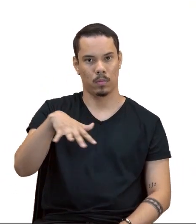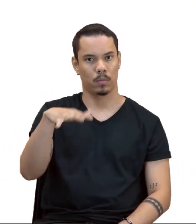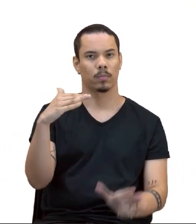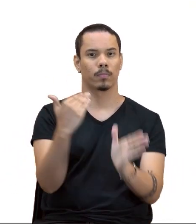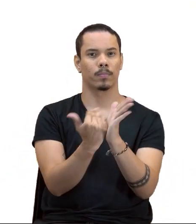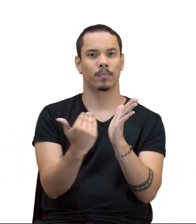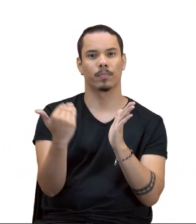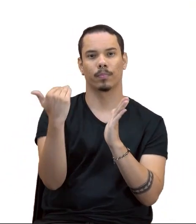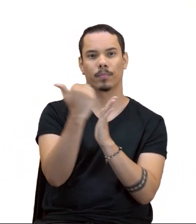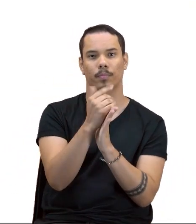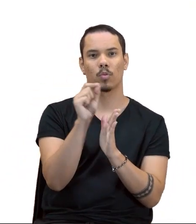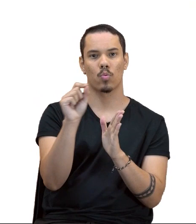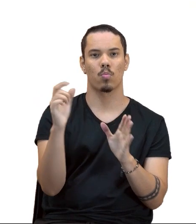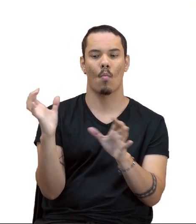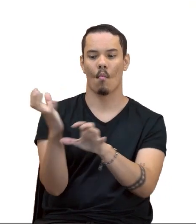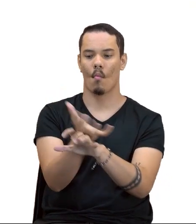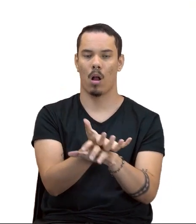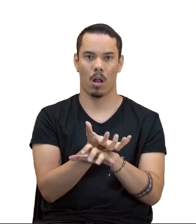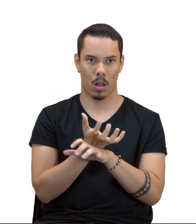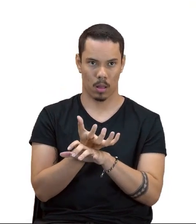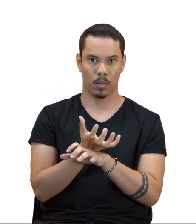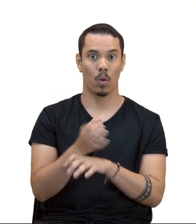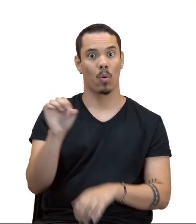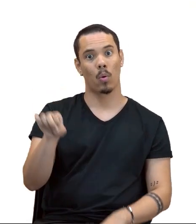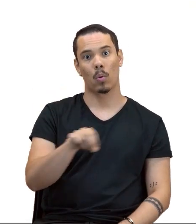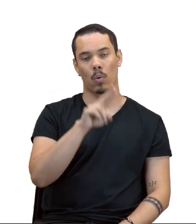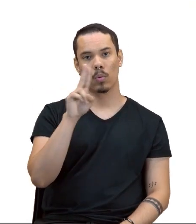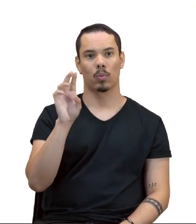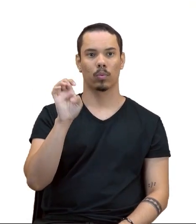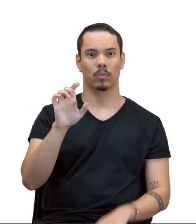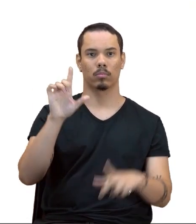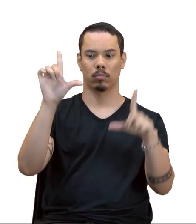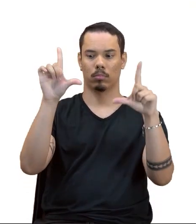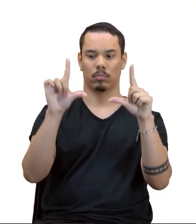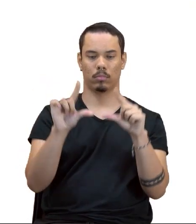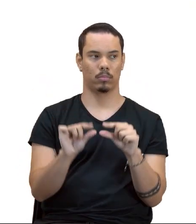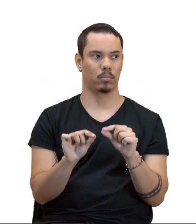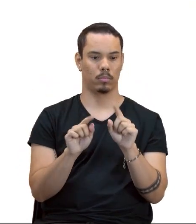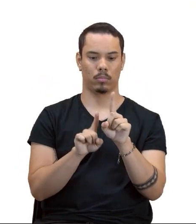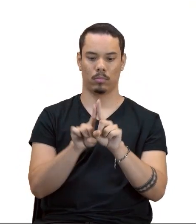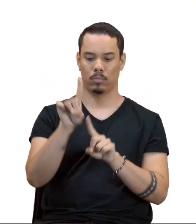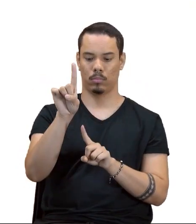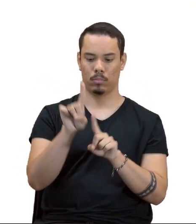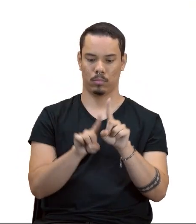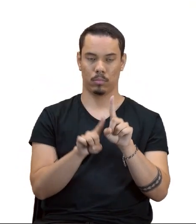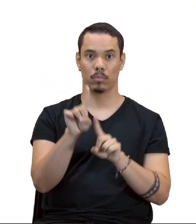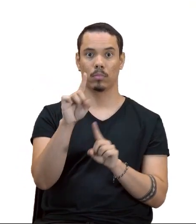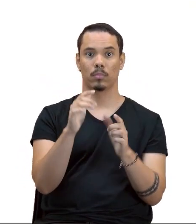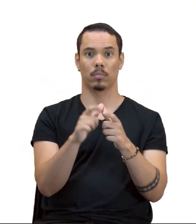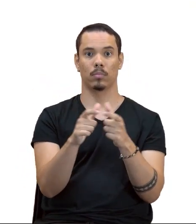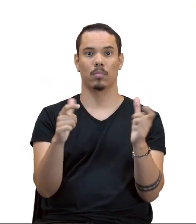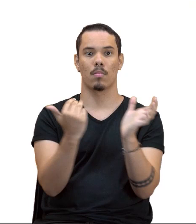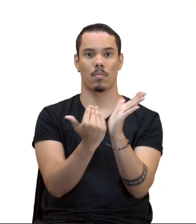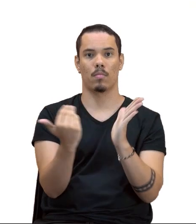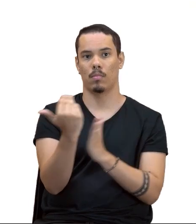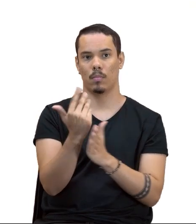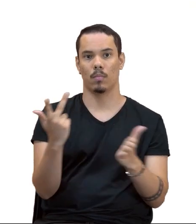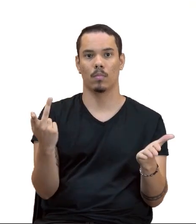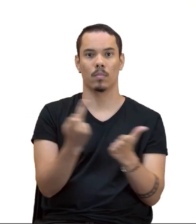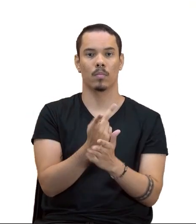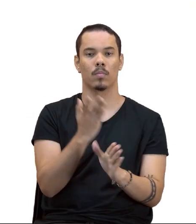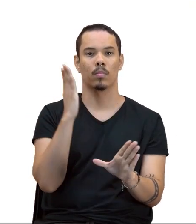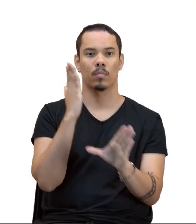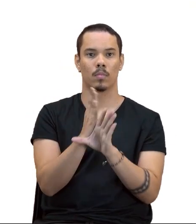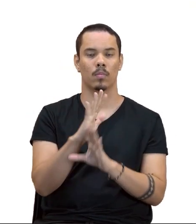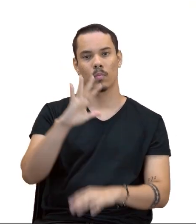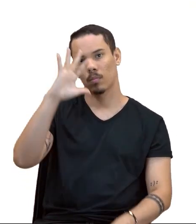as estiagens. E, letra E, a redução da amplitude térmica anual com maior ocorrência do